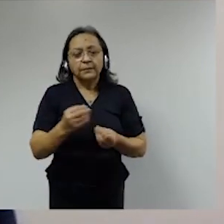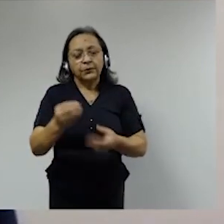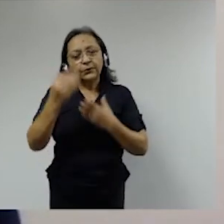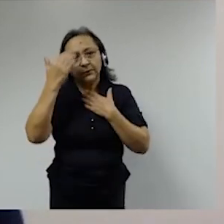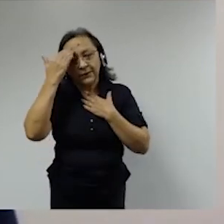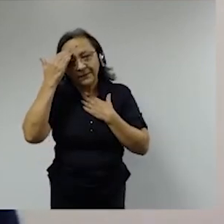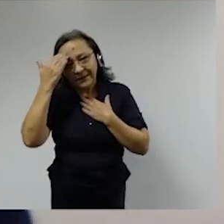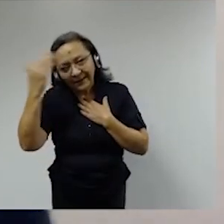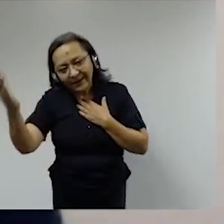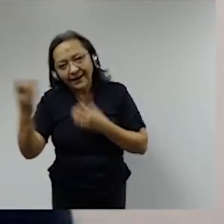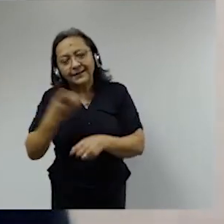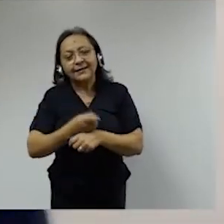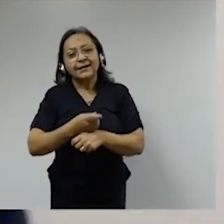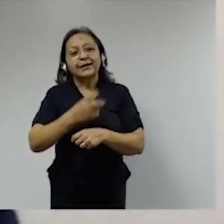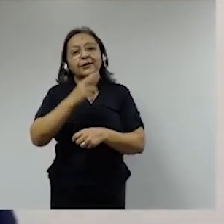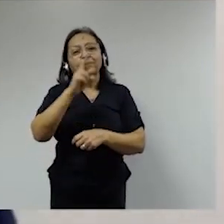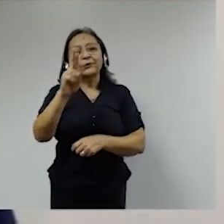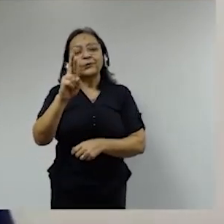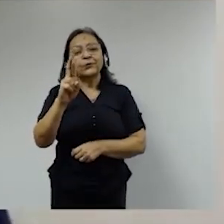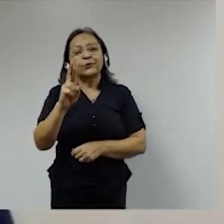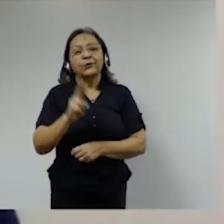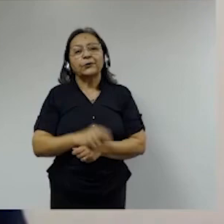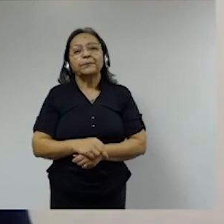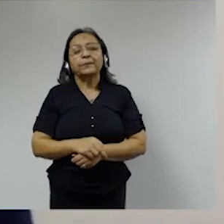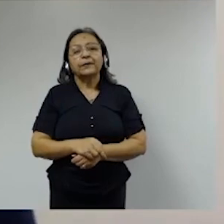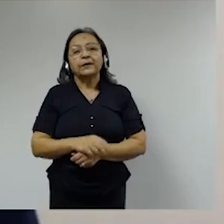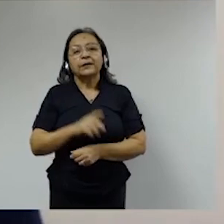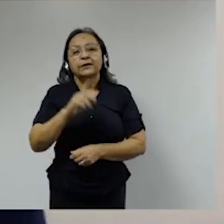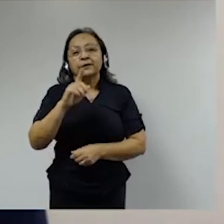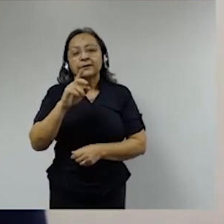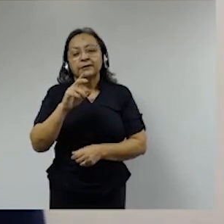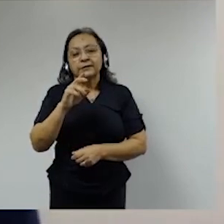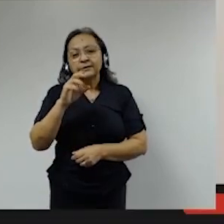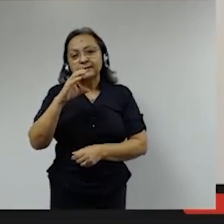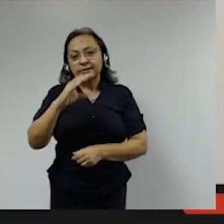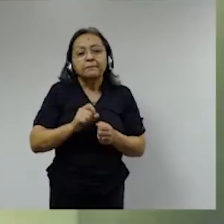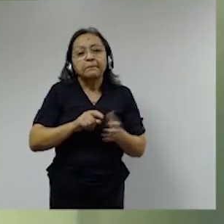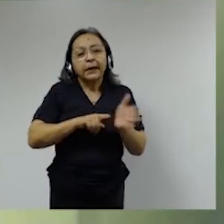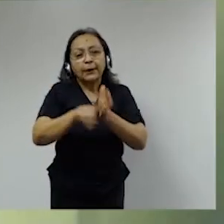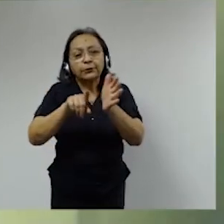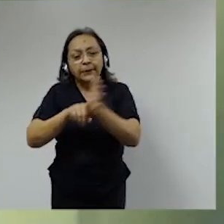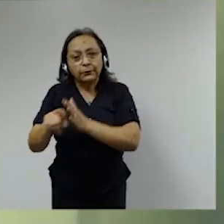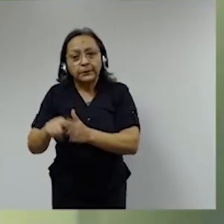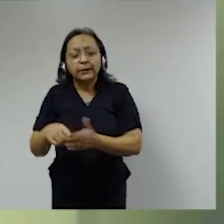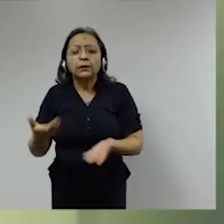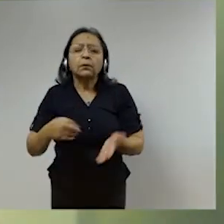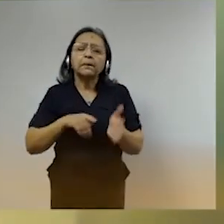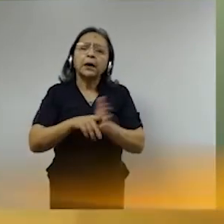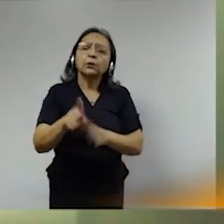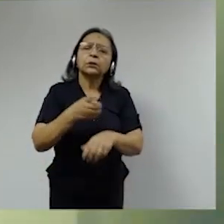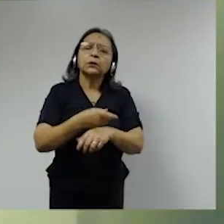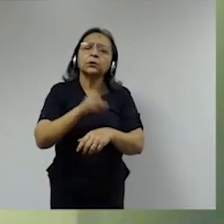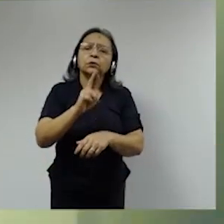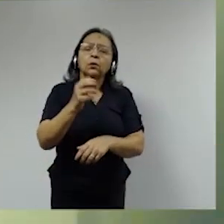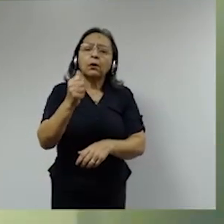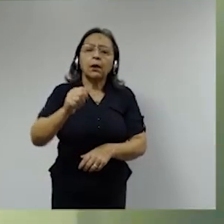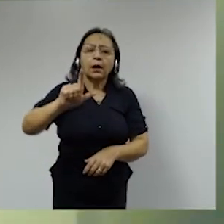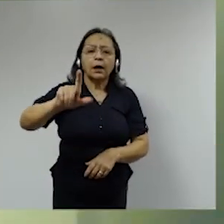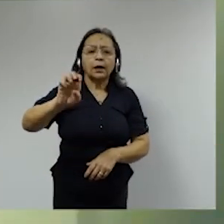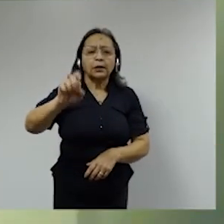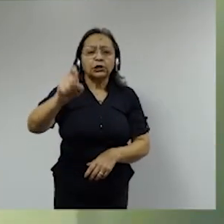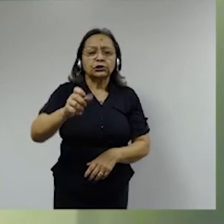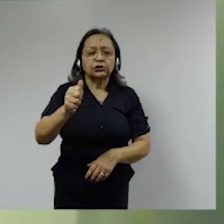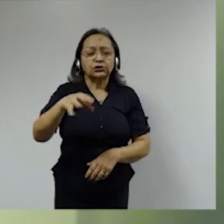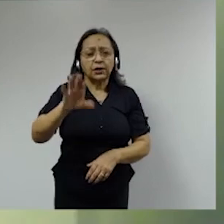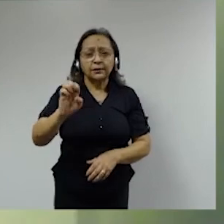obrigada, doutor Sigifroy. Doutora Magda, pode fazer o uso da palavra. Doutor Alexandre, caducou